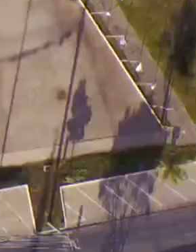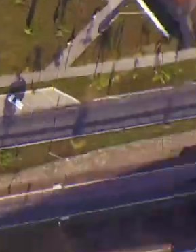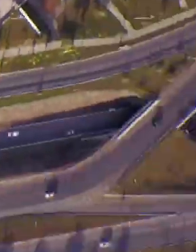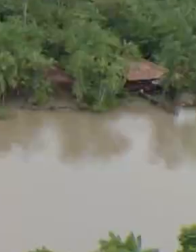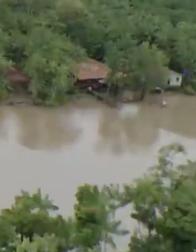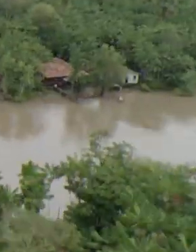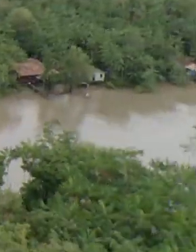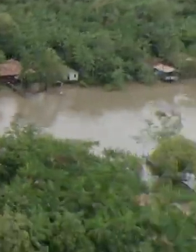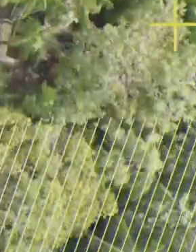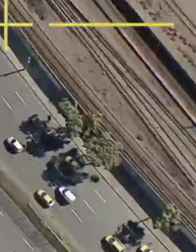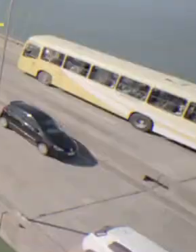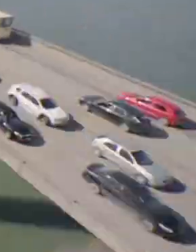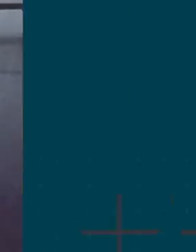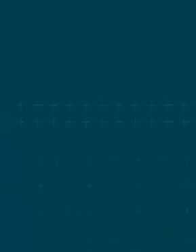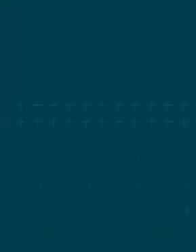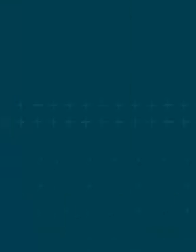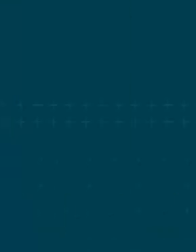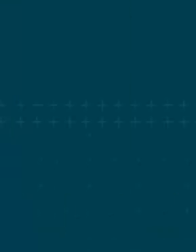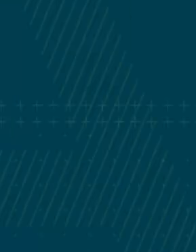Música